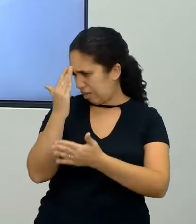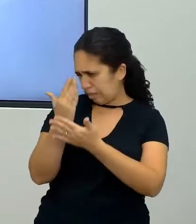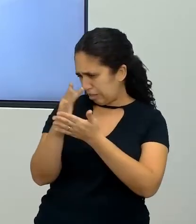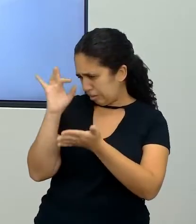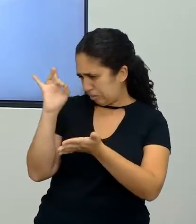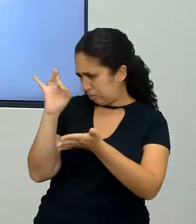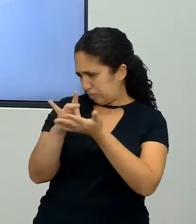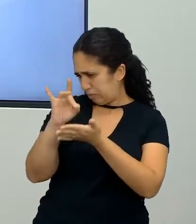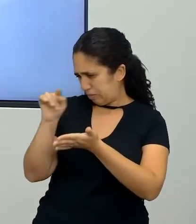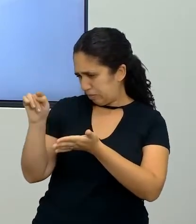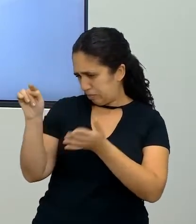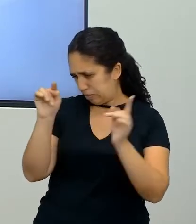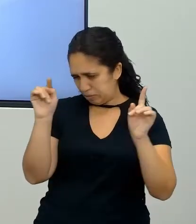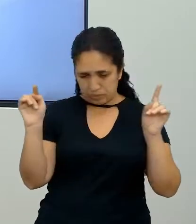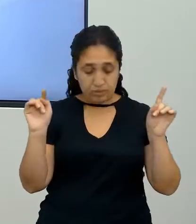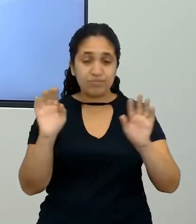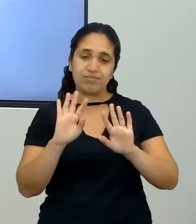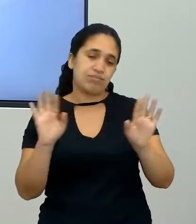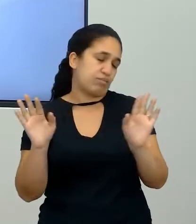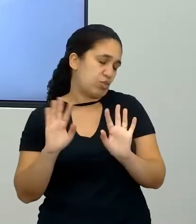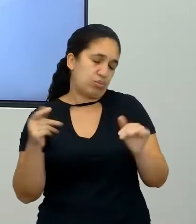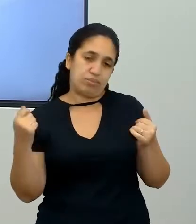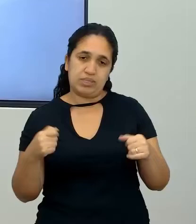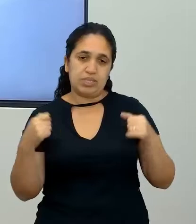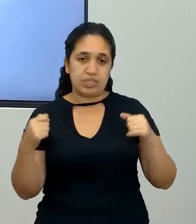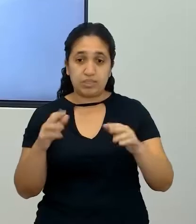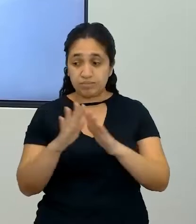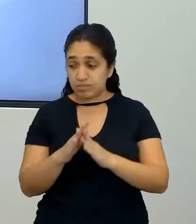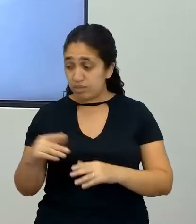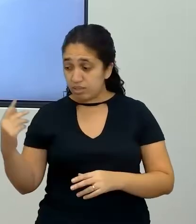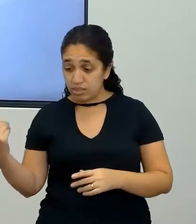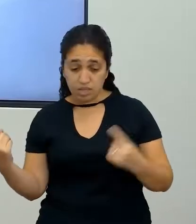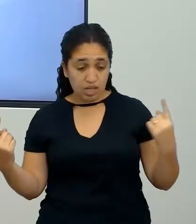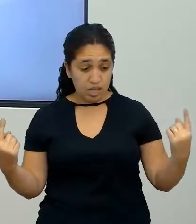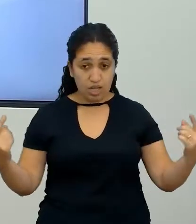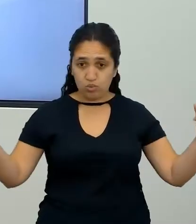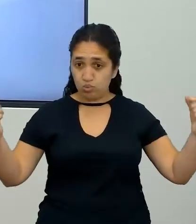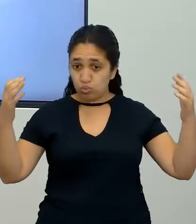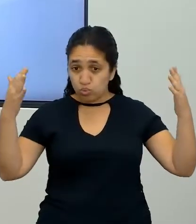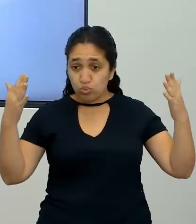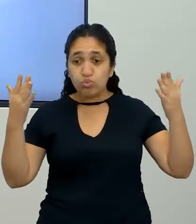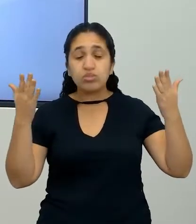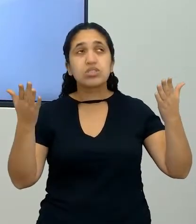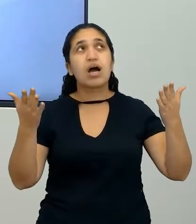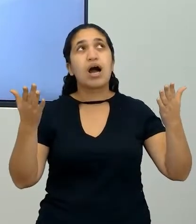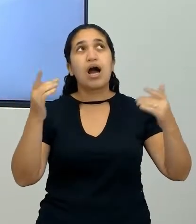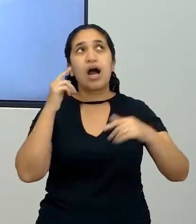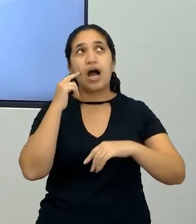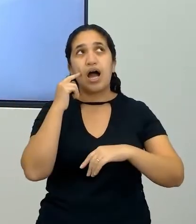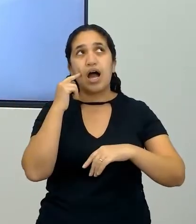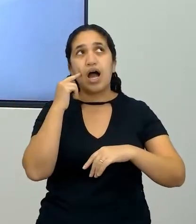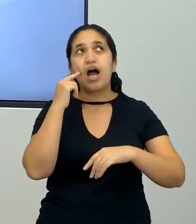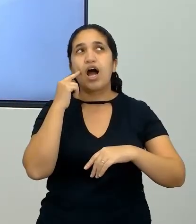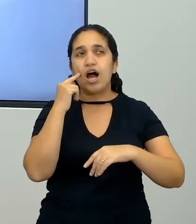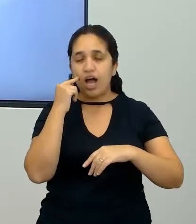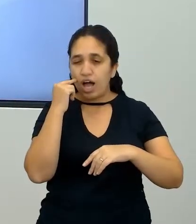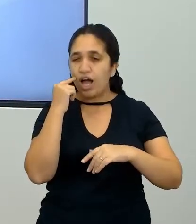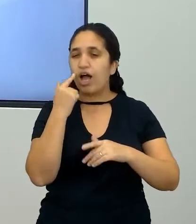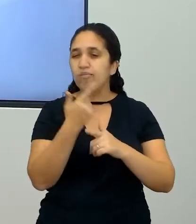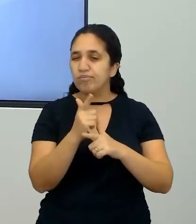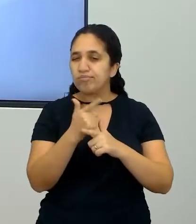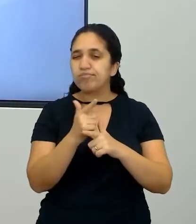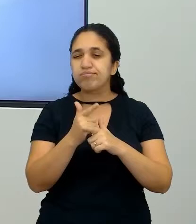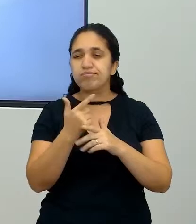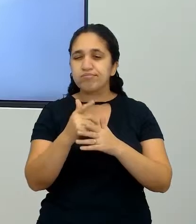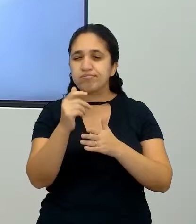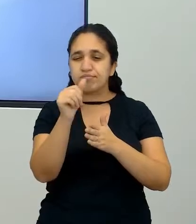piamente nessas ideias que eu acabei de falar, mas à luz dessas ideias a gente pode também problematizar, fazer